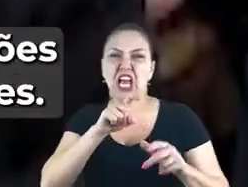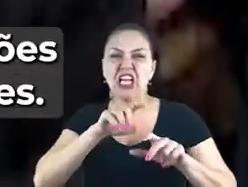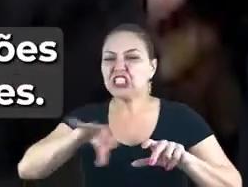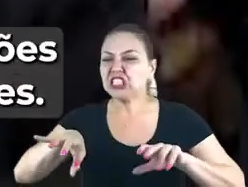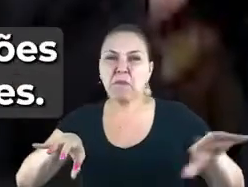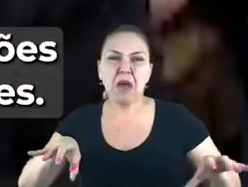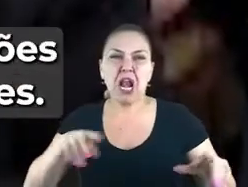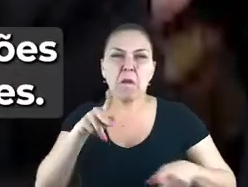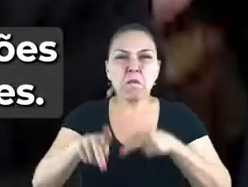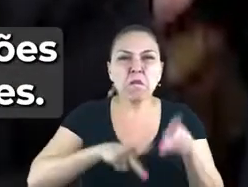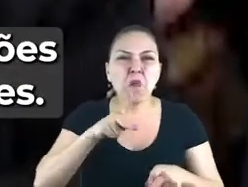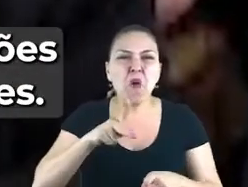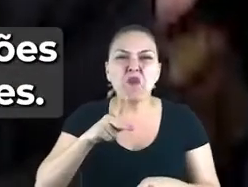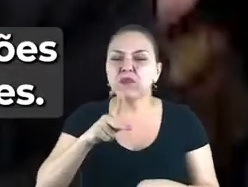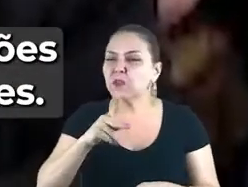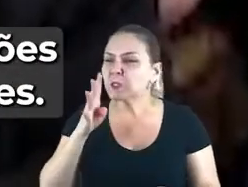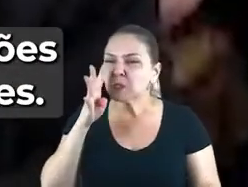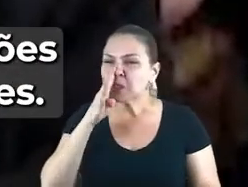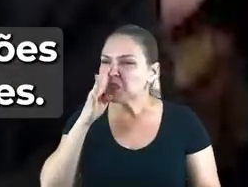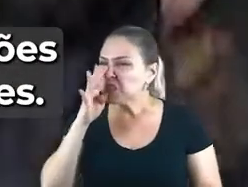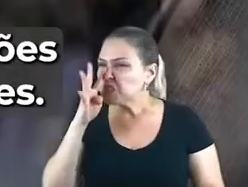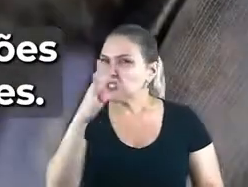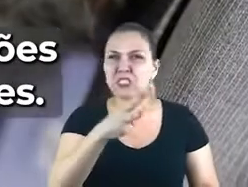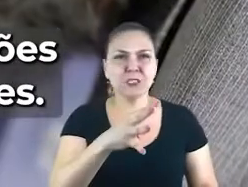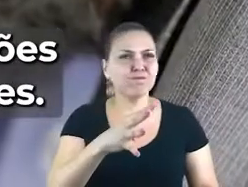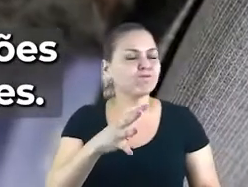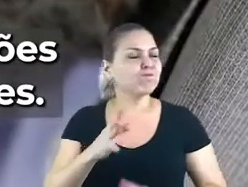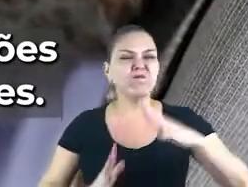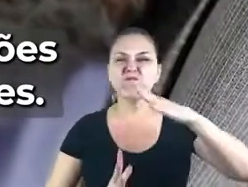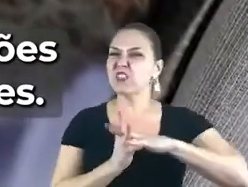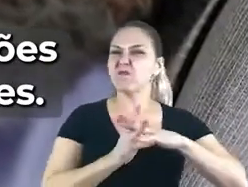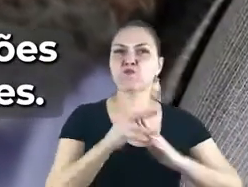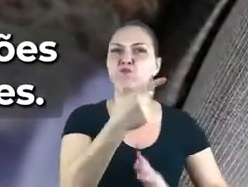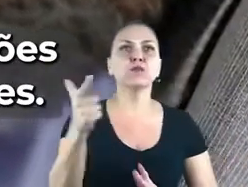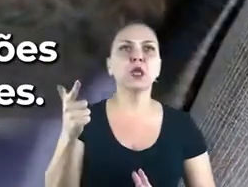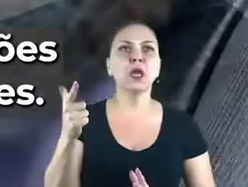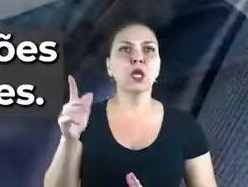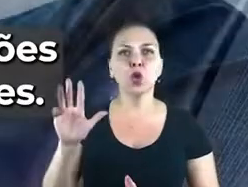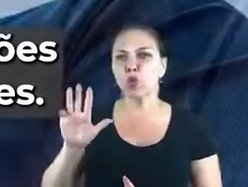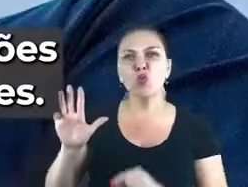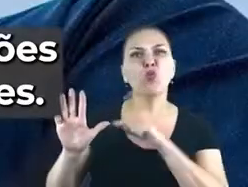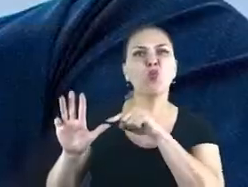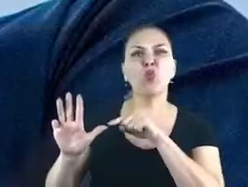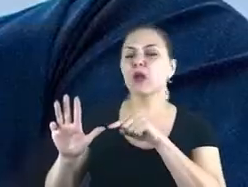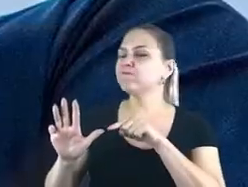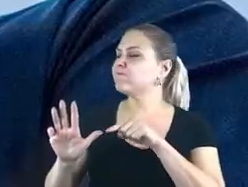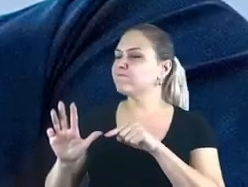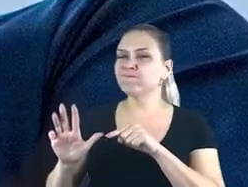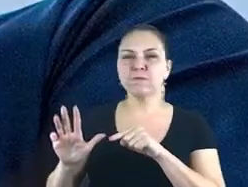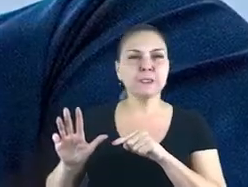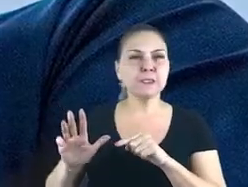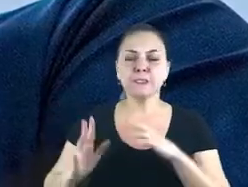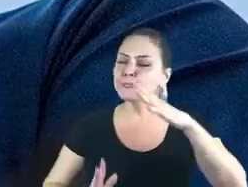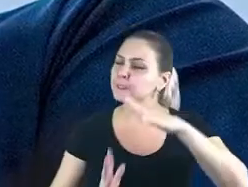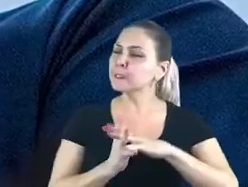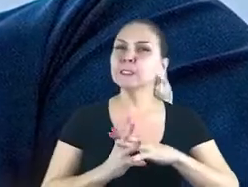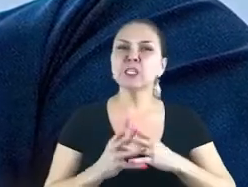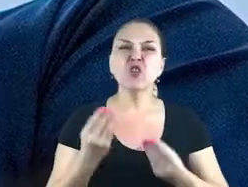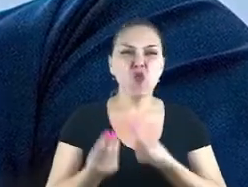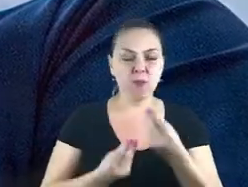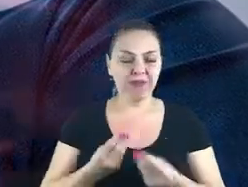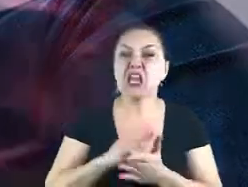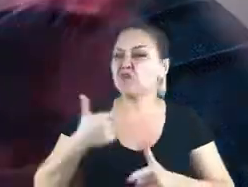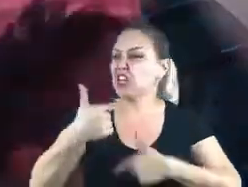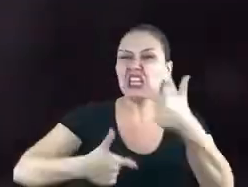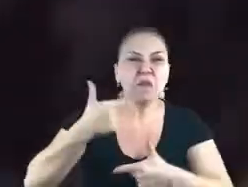diminuir e separar nosso povo com acusações que ultrapassaram todos os limites. Lula foi